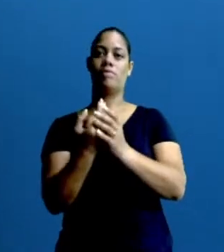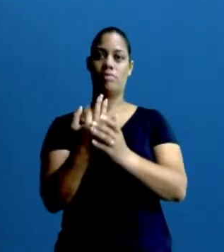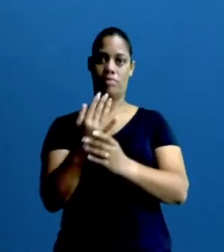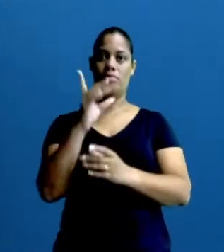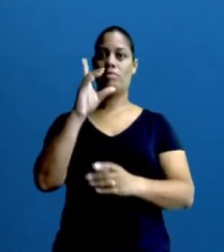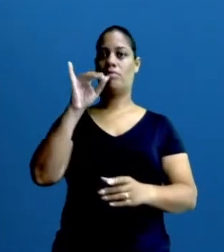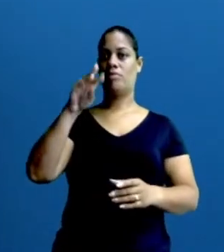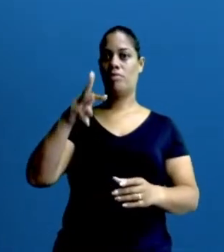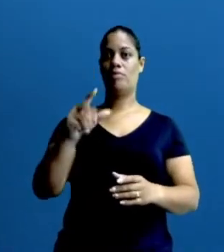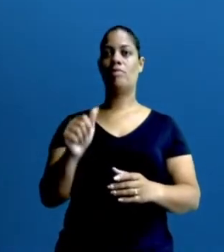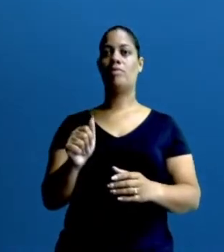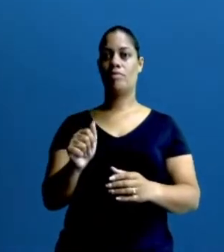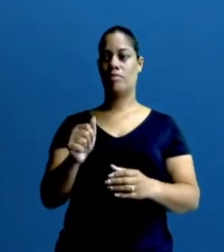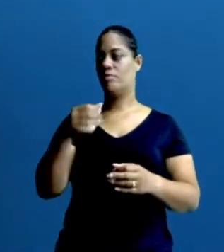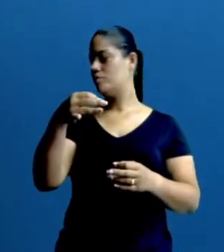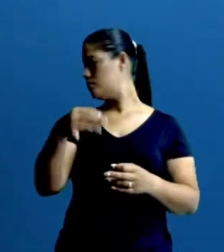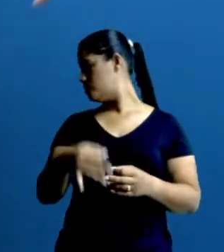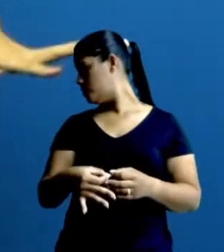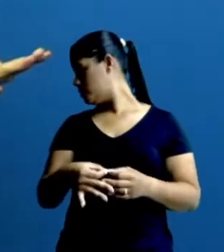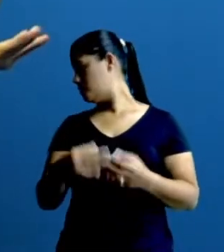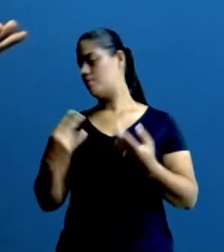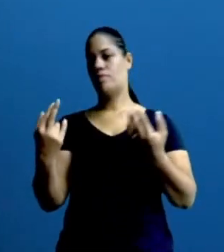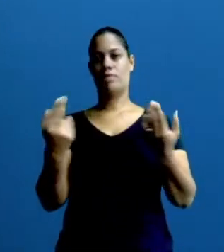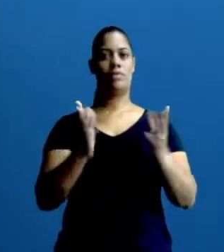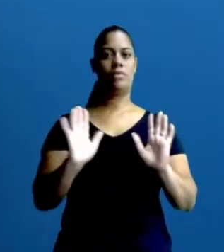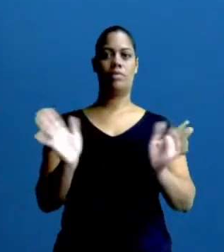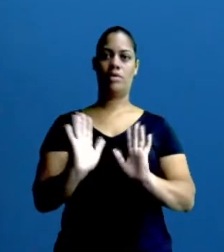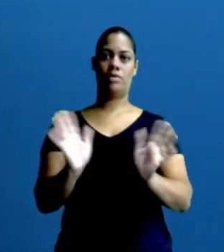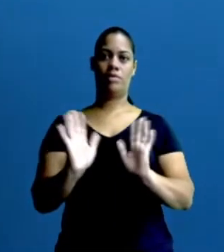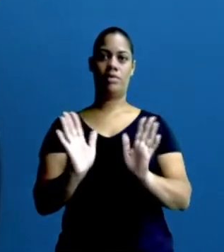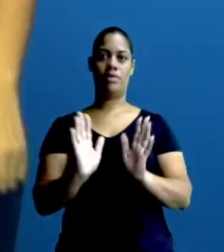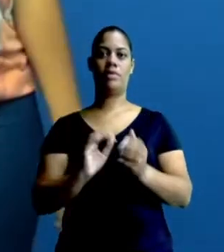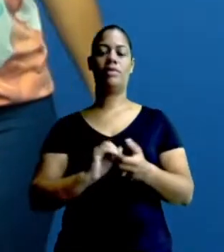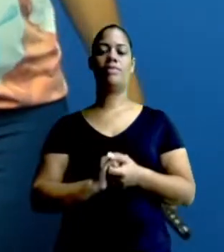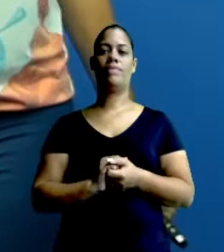clima específico, tá? Não é igual para todo mundo, não.